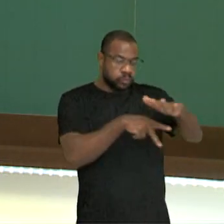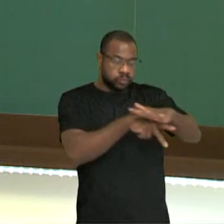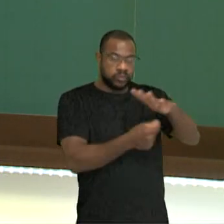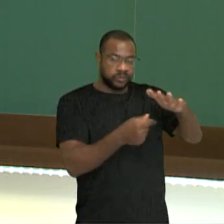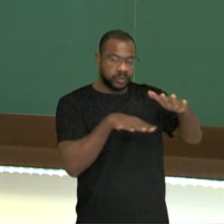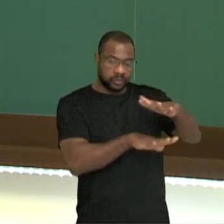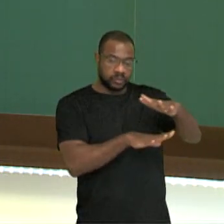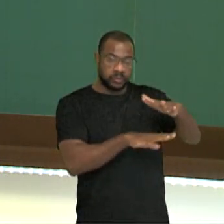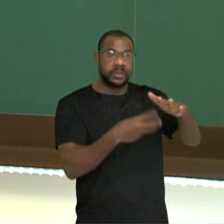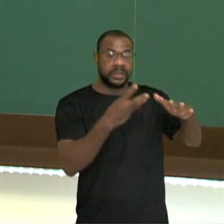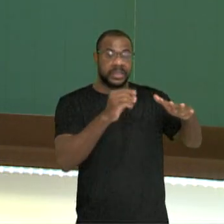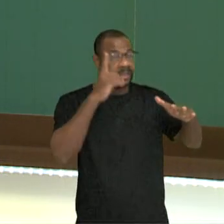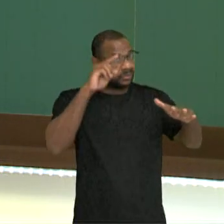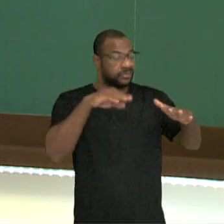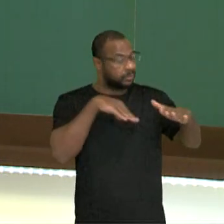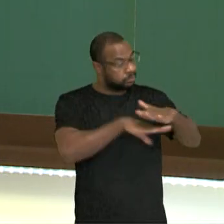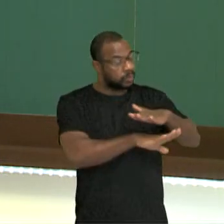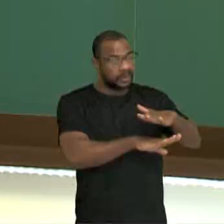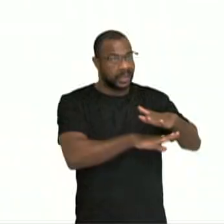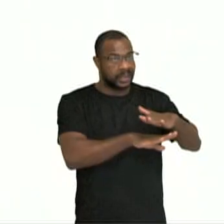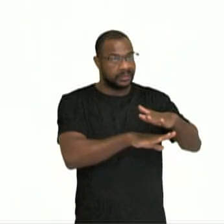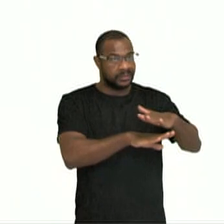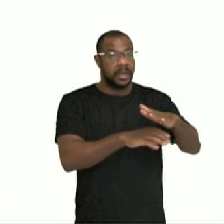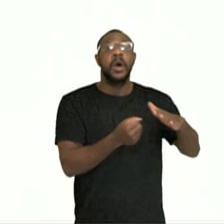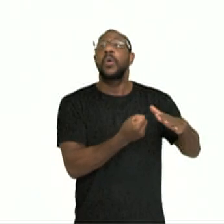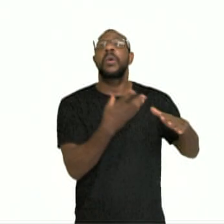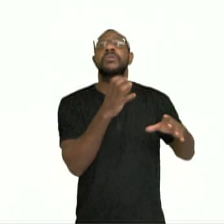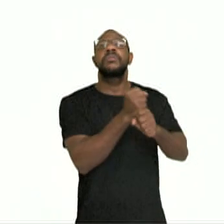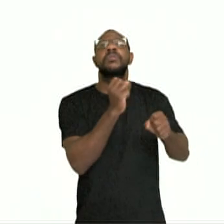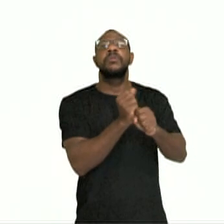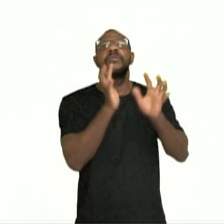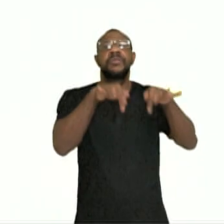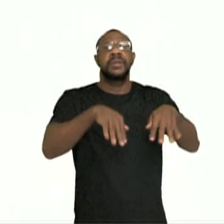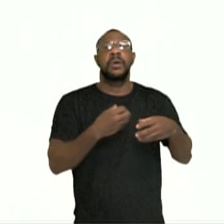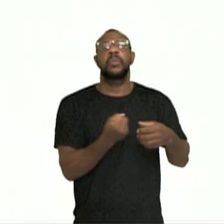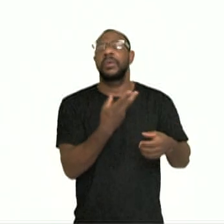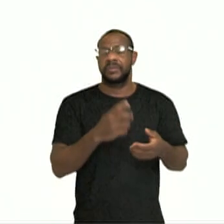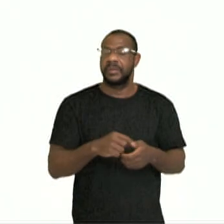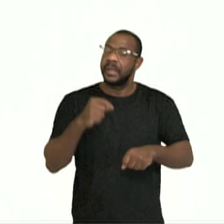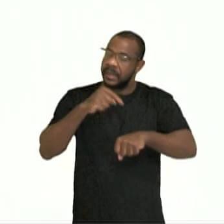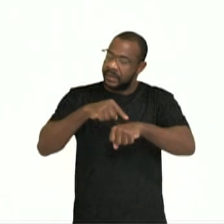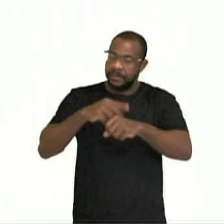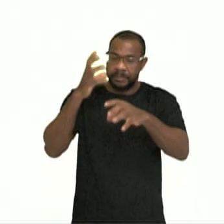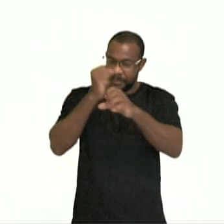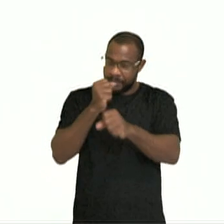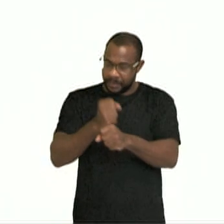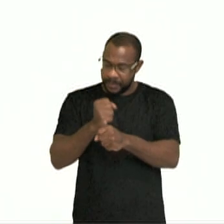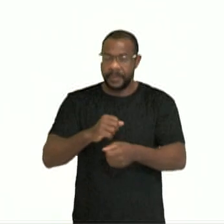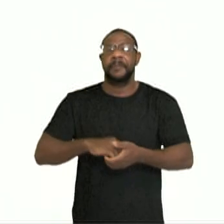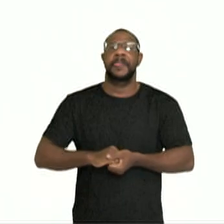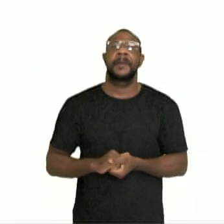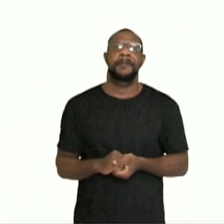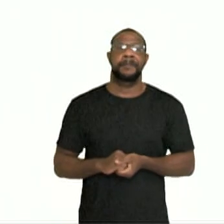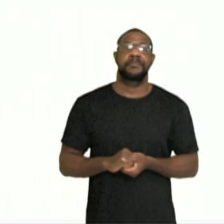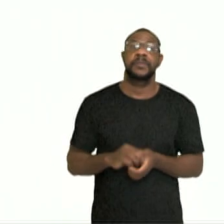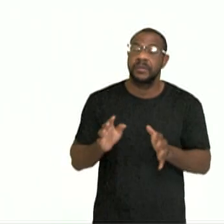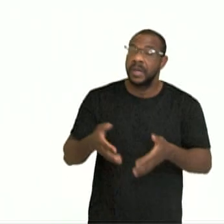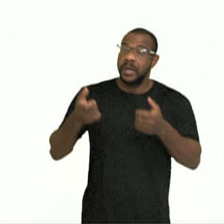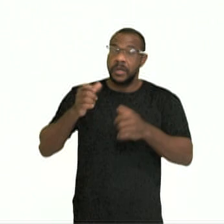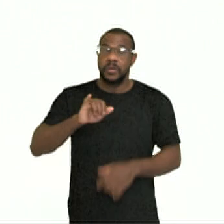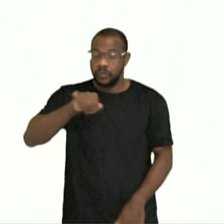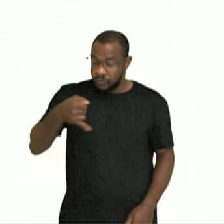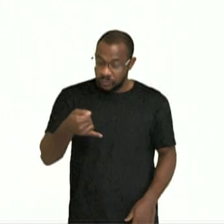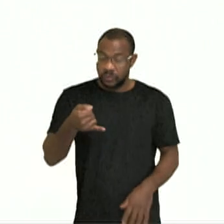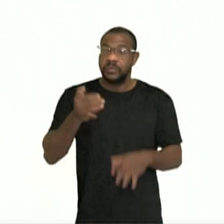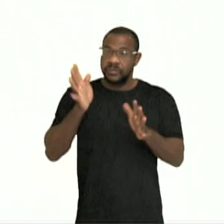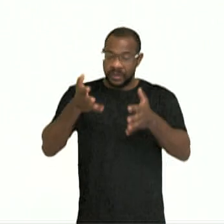poupança? Vou dar um tempinho para vocês resolverem e já voltamos a conferir. Essa questão de juro é o que a gente trabalhou exatamente